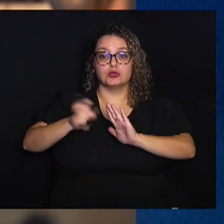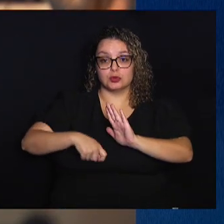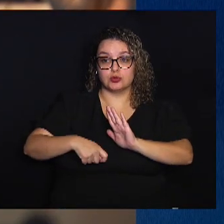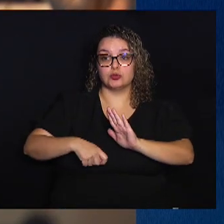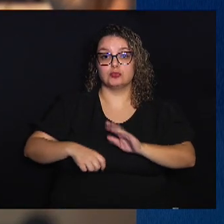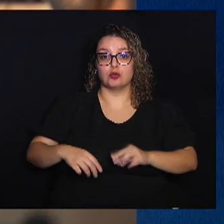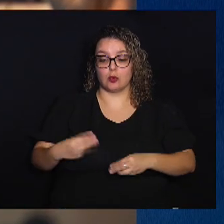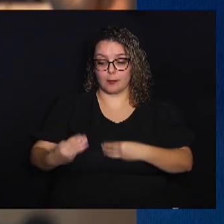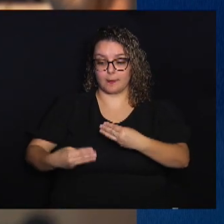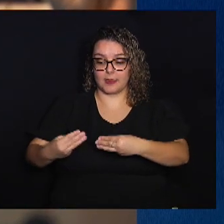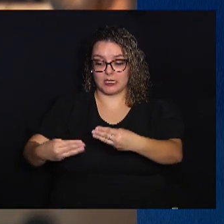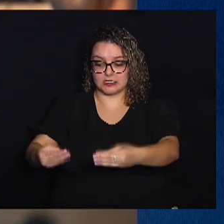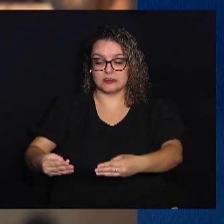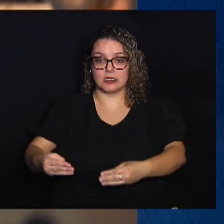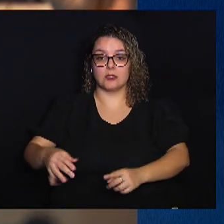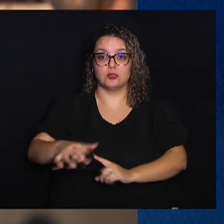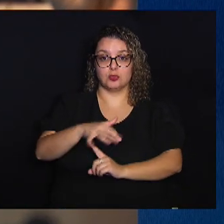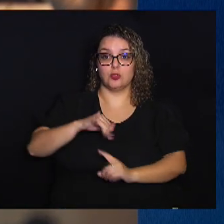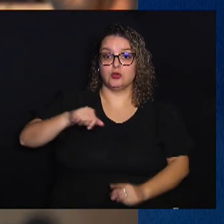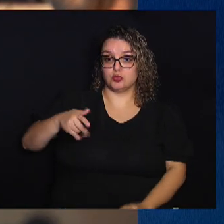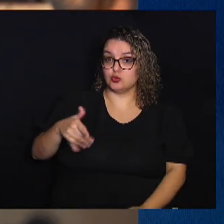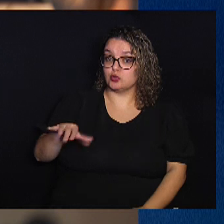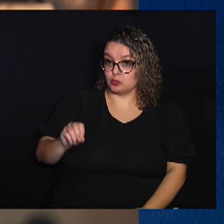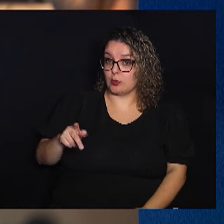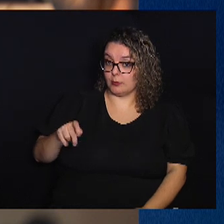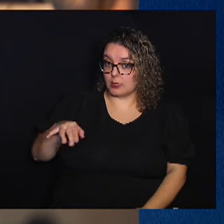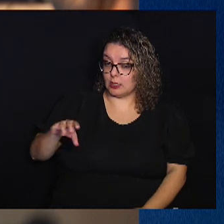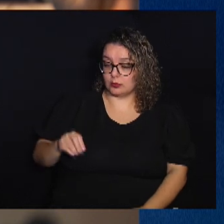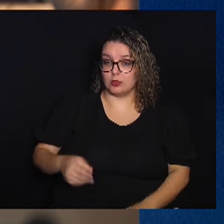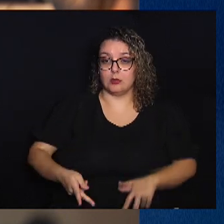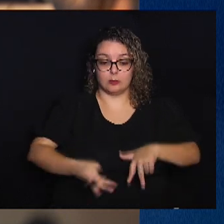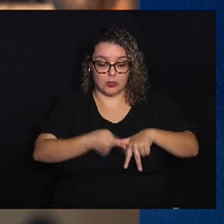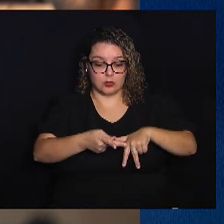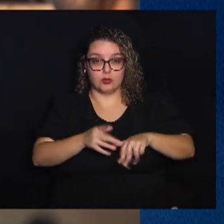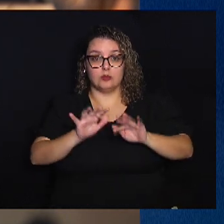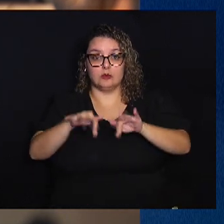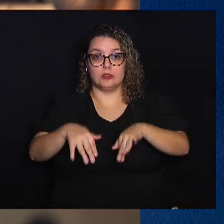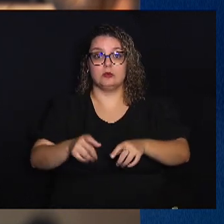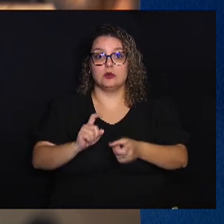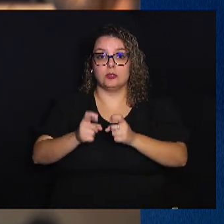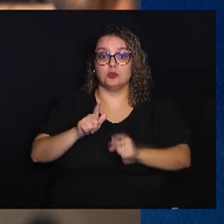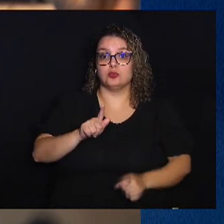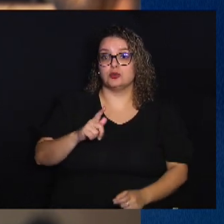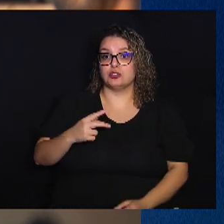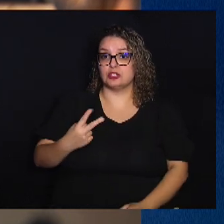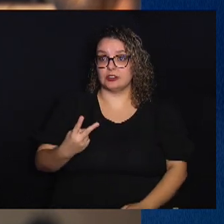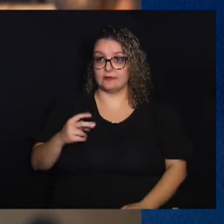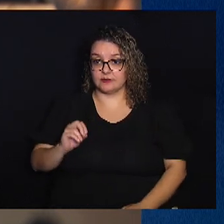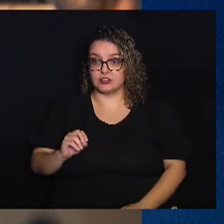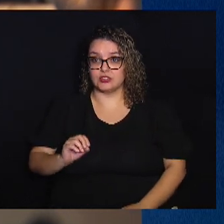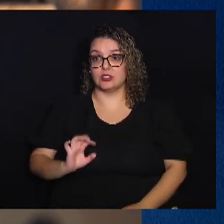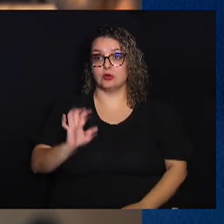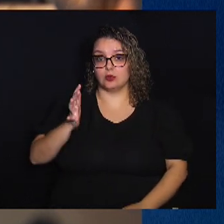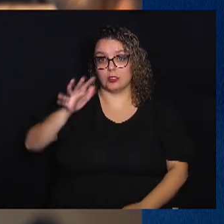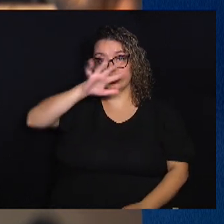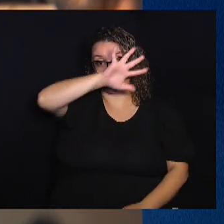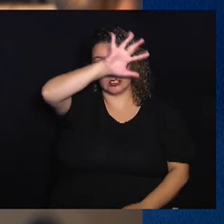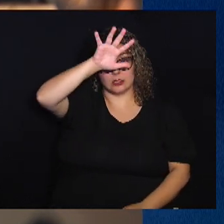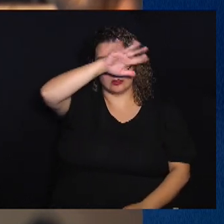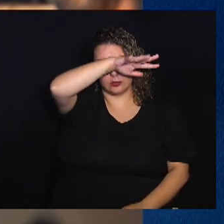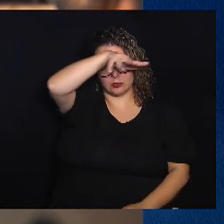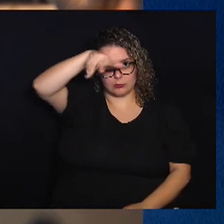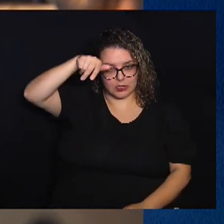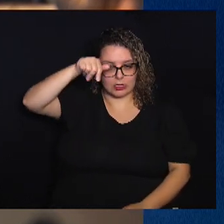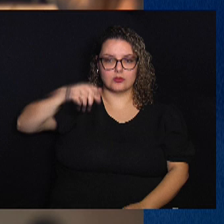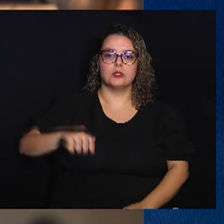Ministério do Meio Ambiente, João Paulo Copabiano, discursou no encerramento da reunião do G20 ocorrida em Manaus, no Amazonas, em